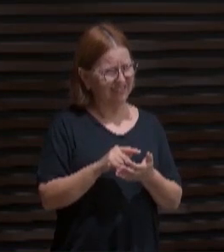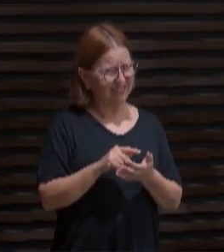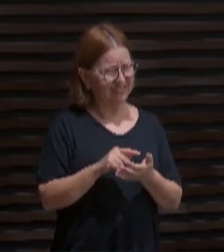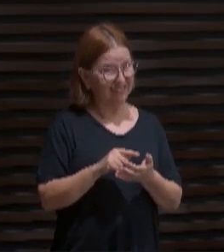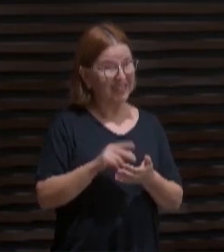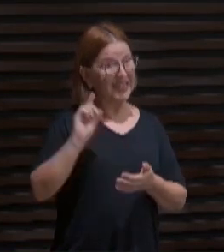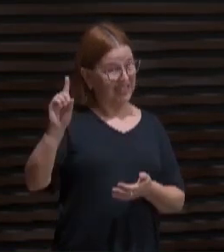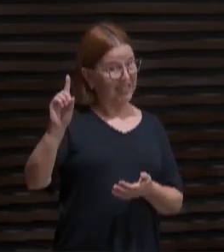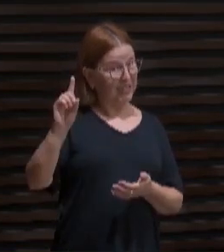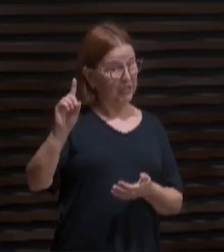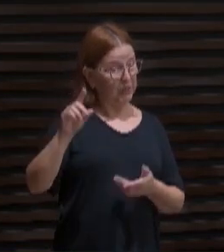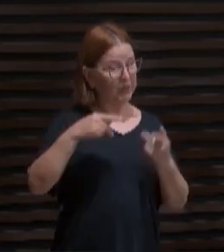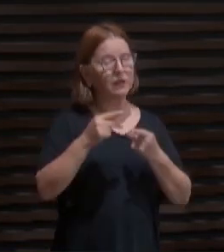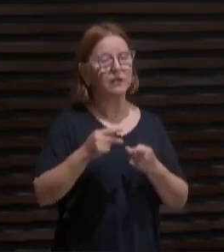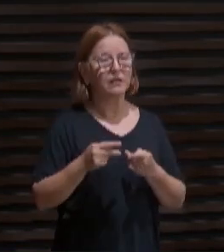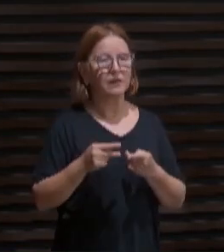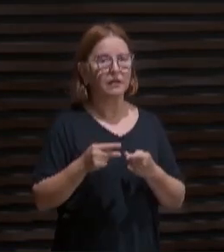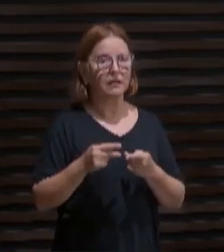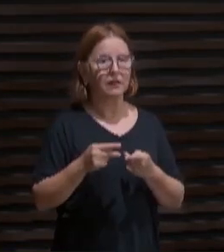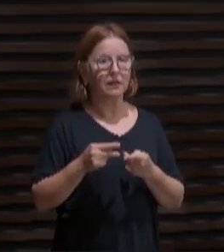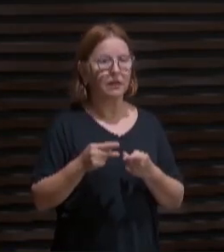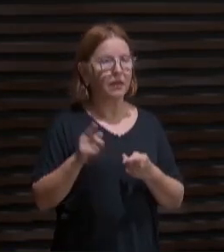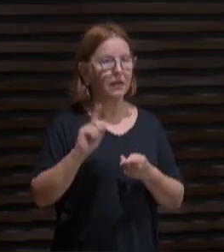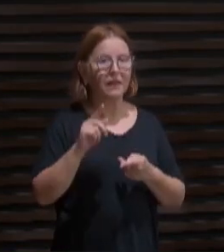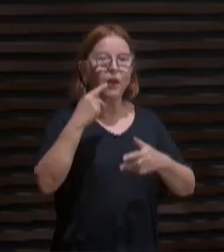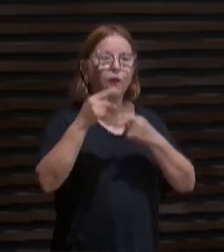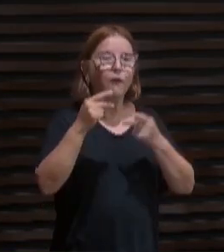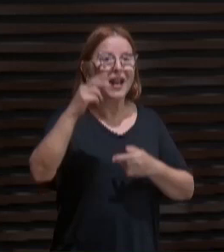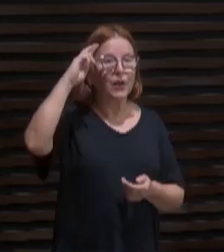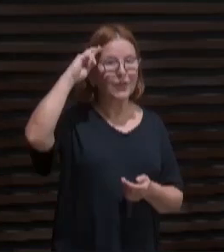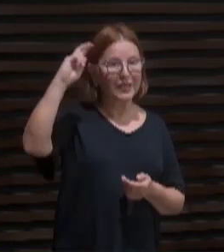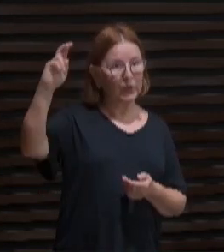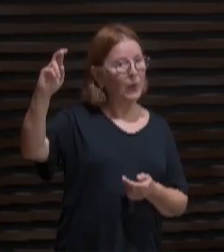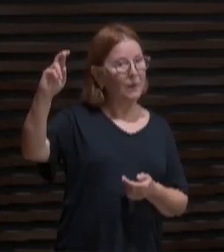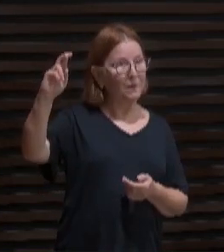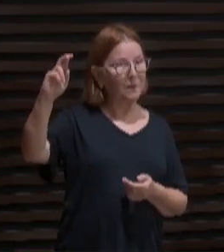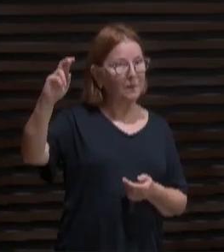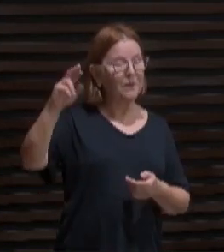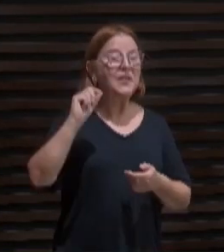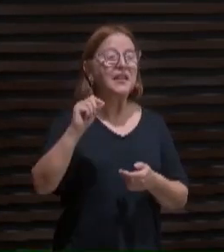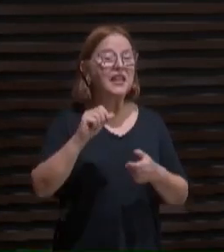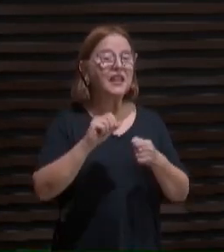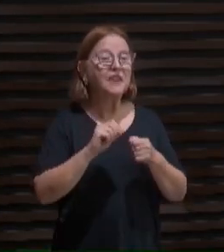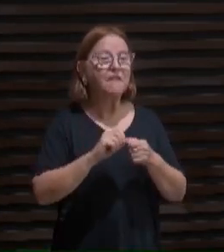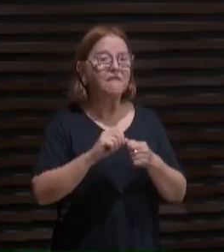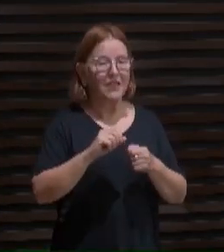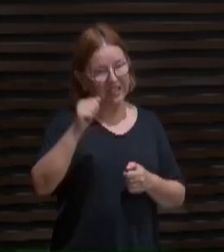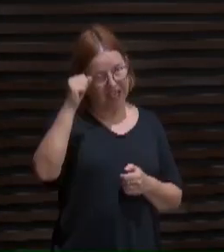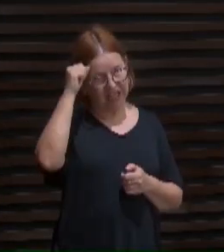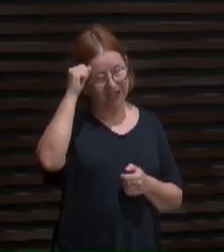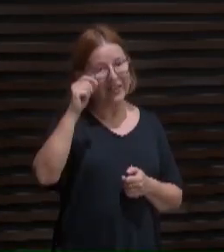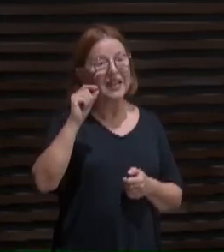que Deus disse. Que Deus, Senhor Deus. Quem foi que fez o homem? Quem foi que fez os animais? O